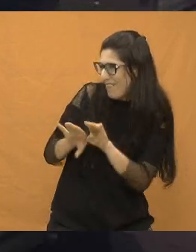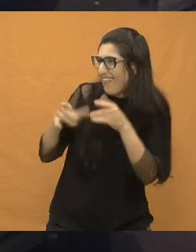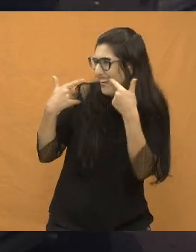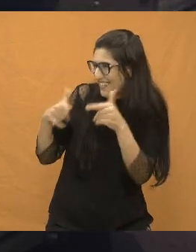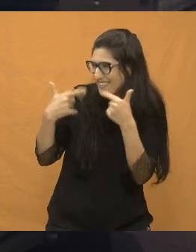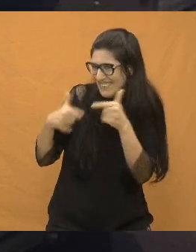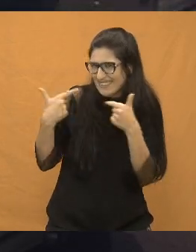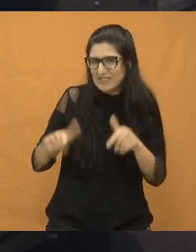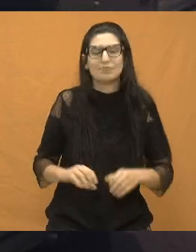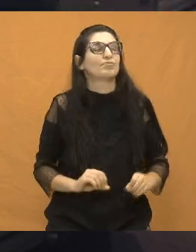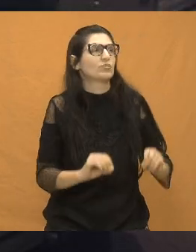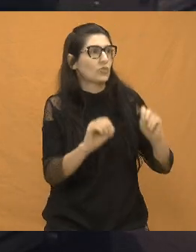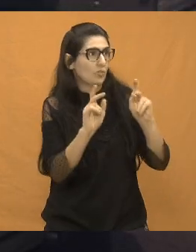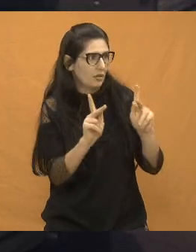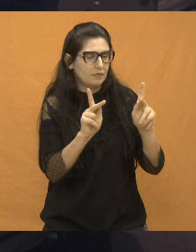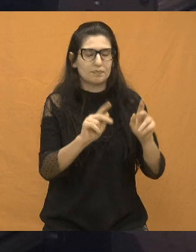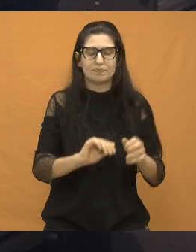Ok.